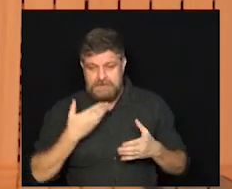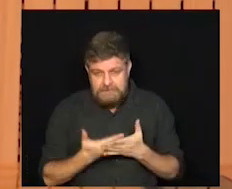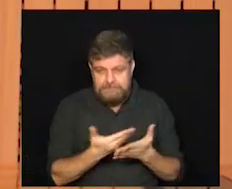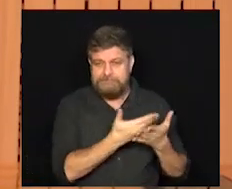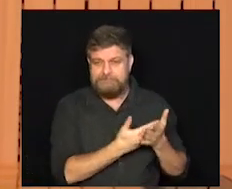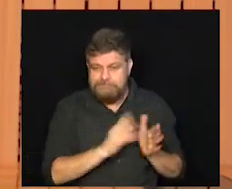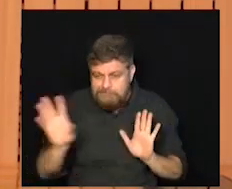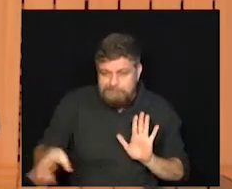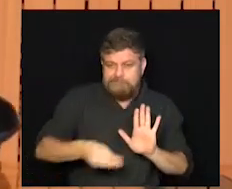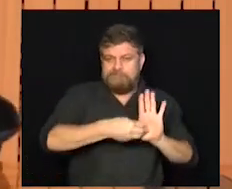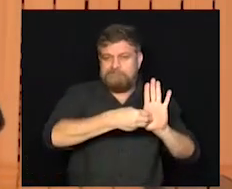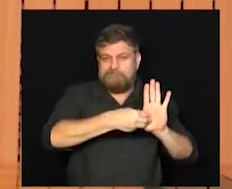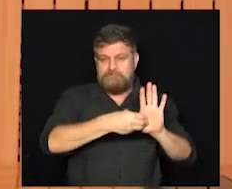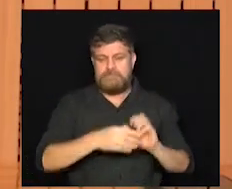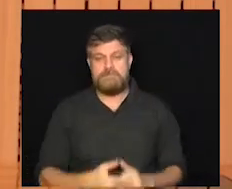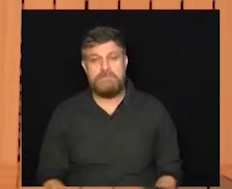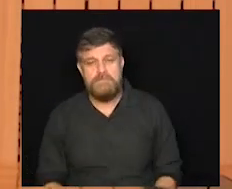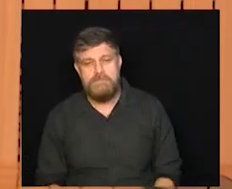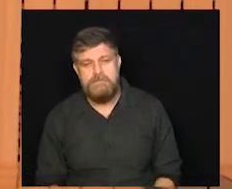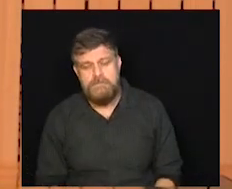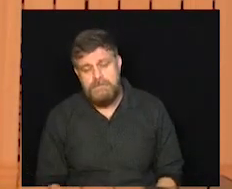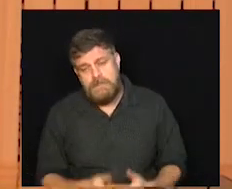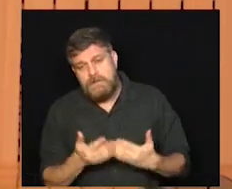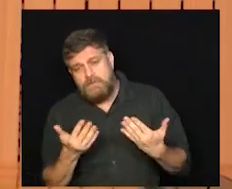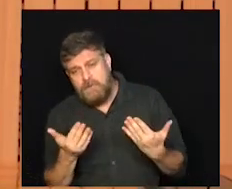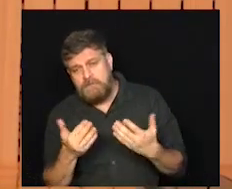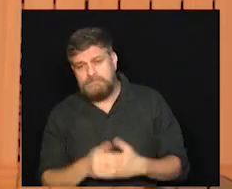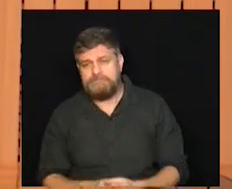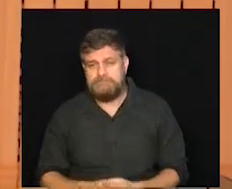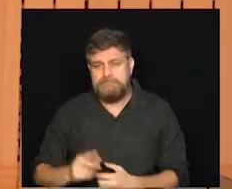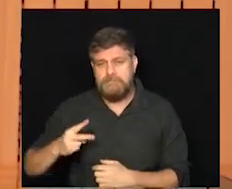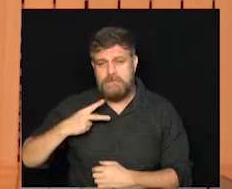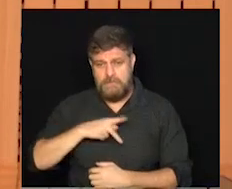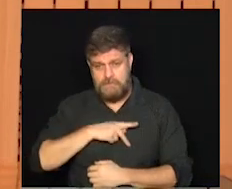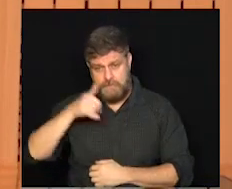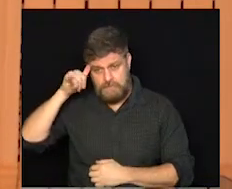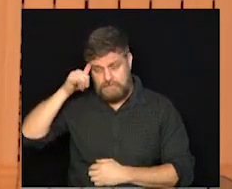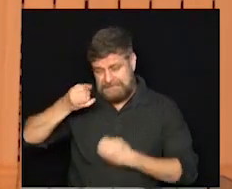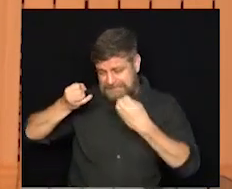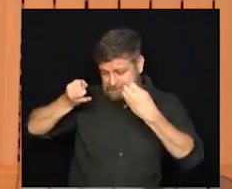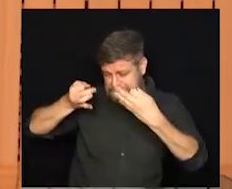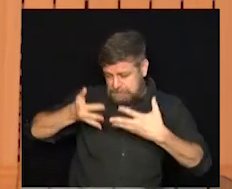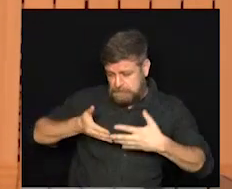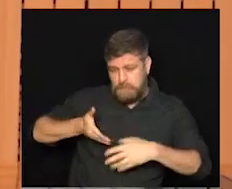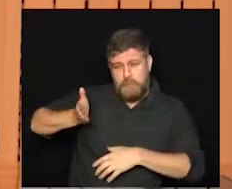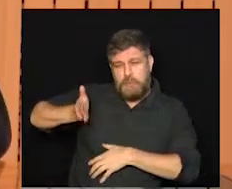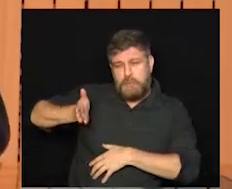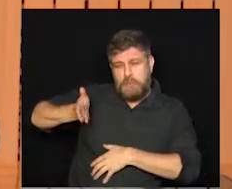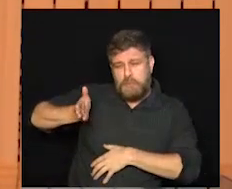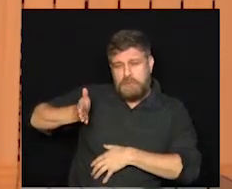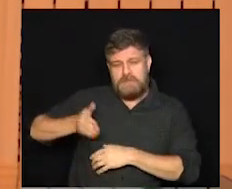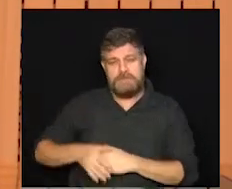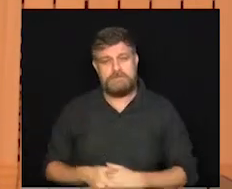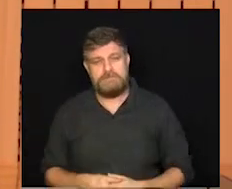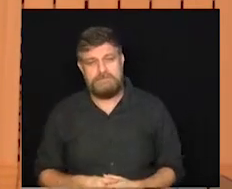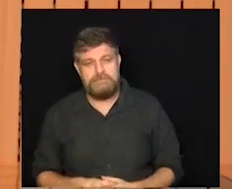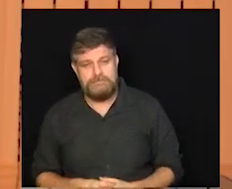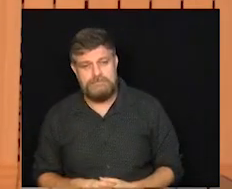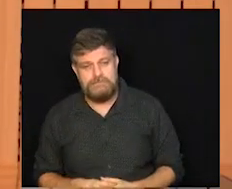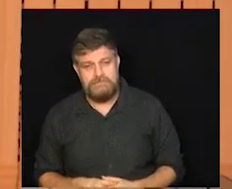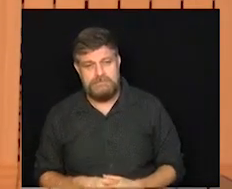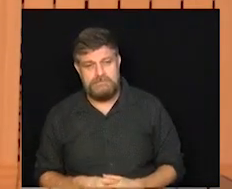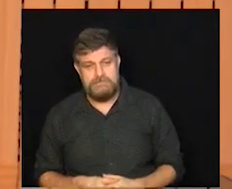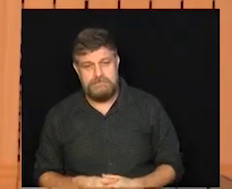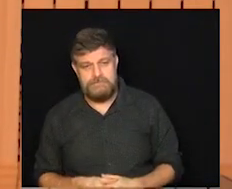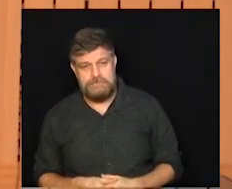Campo Grande. Bom, como disse o vereador Paulo Búfalo, já ia